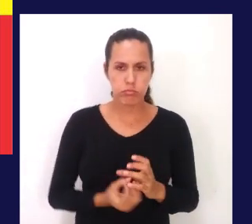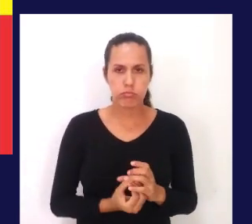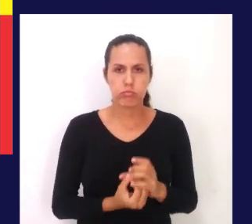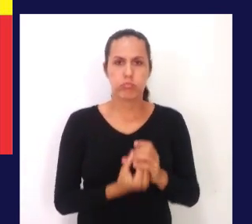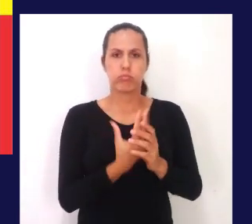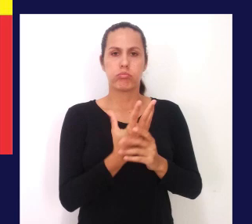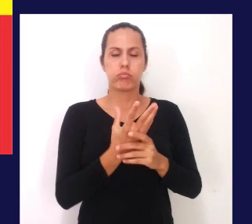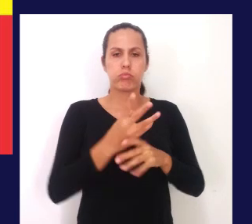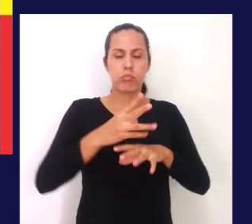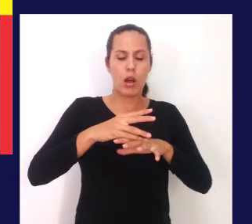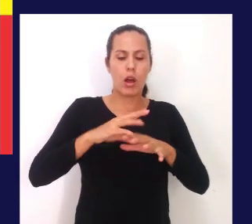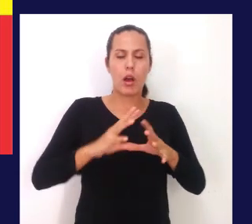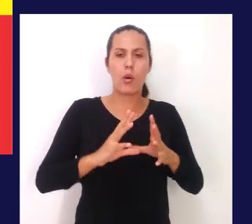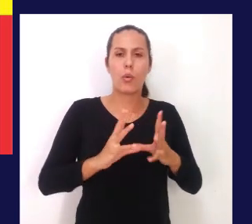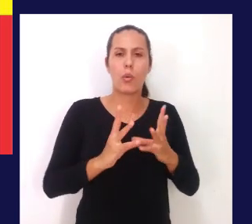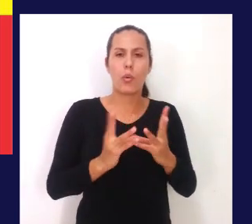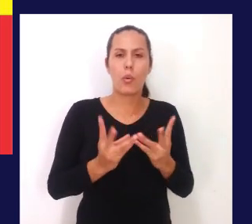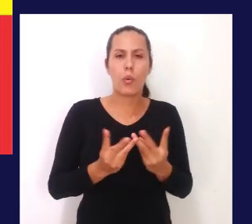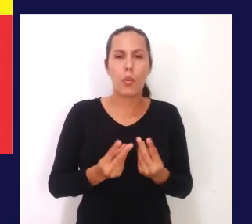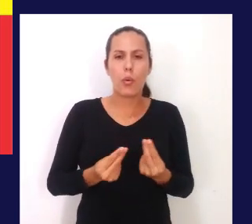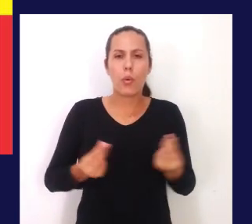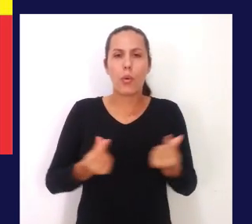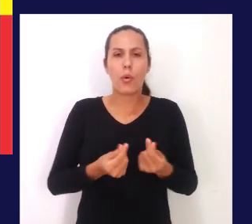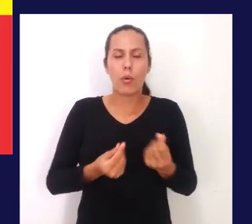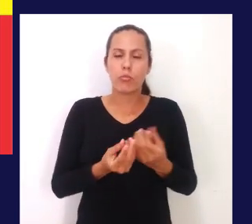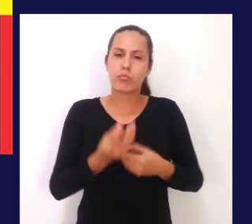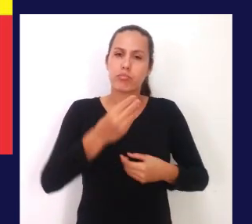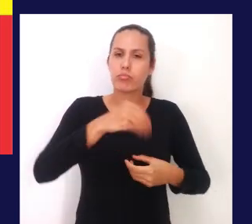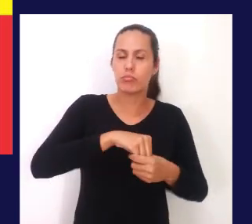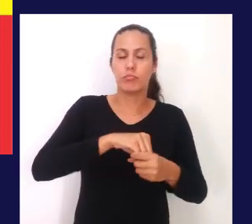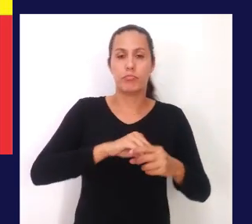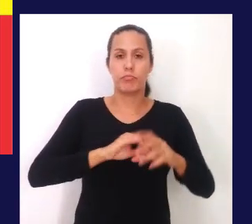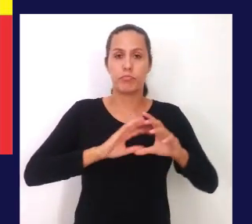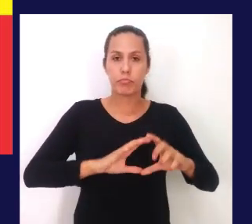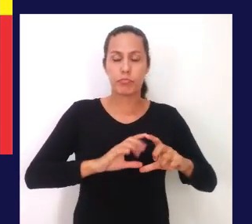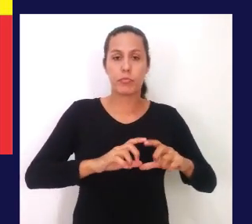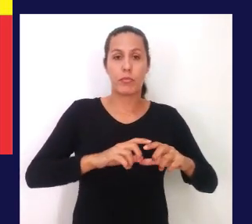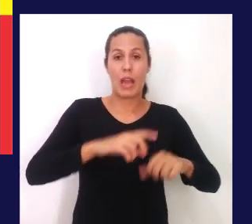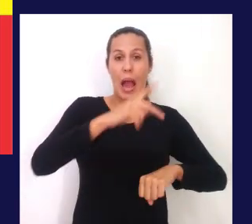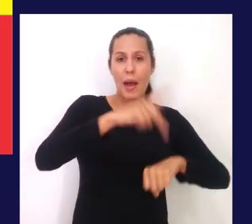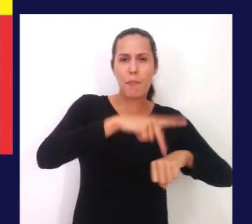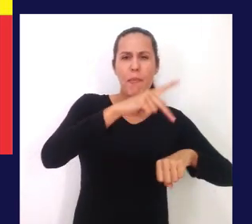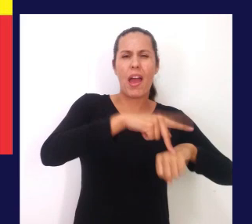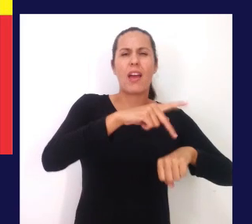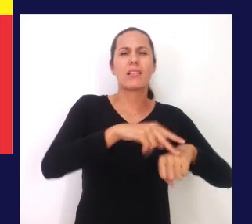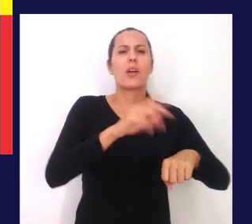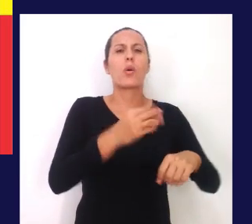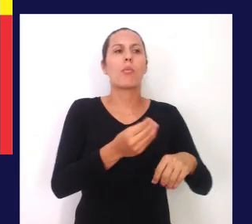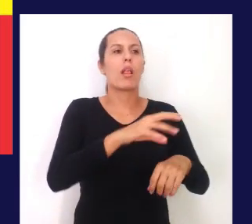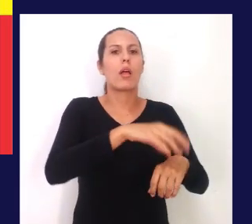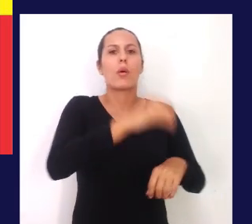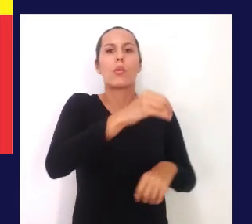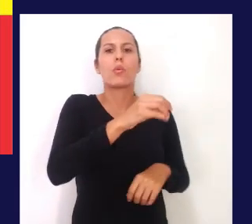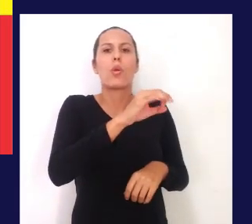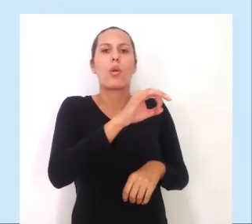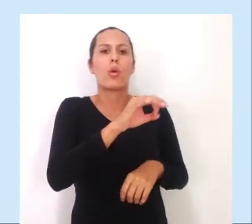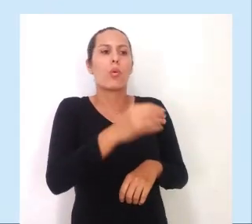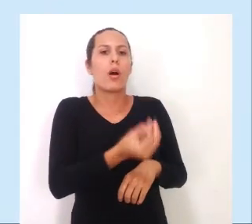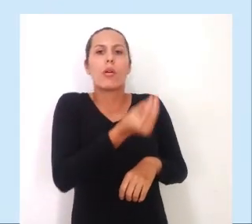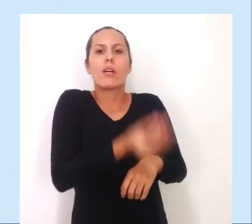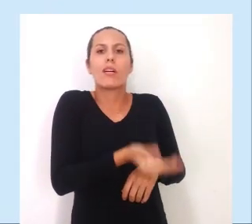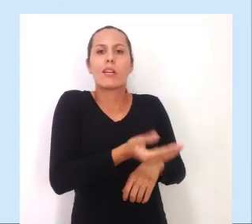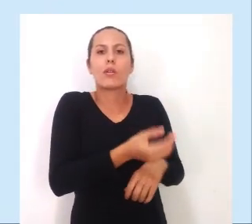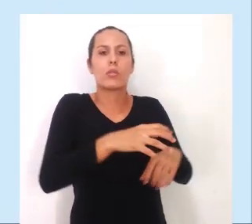mineral. A pedra, na realidade, ela vai ser um pedaço solto, ok? Lembre-se, um